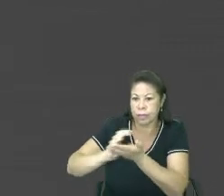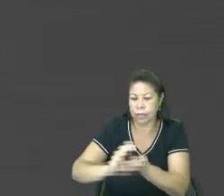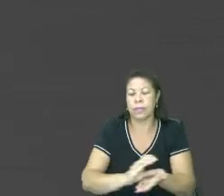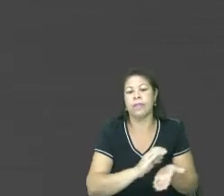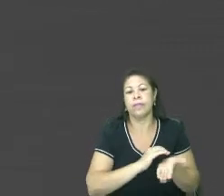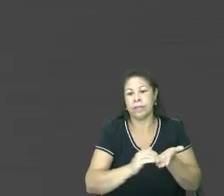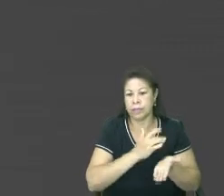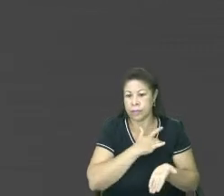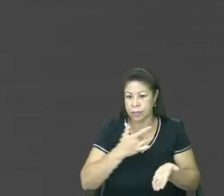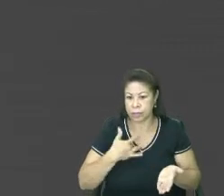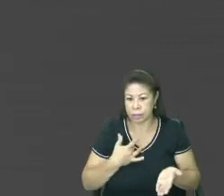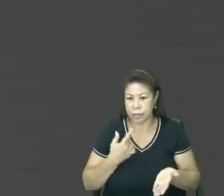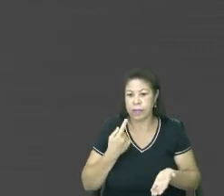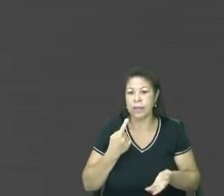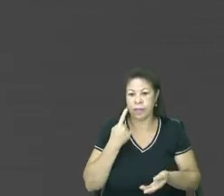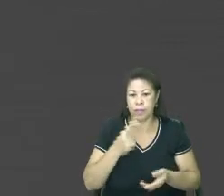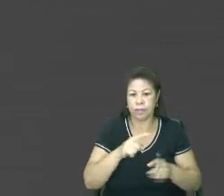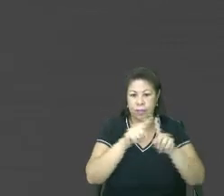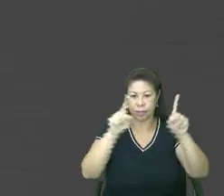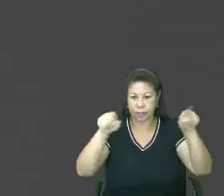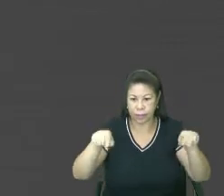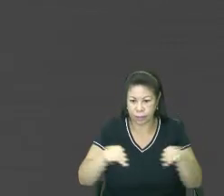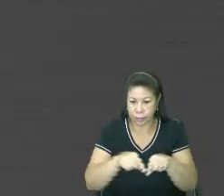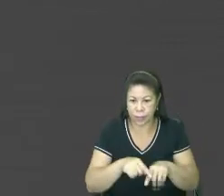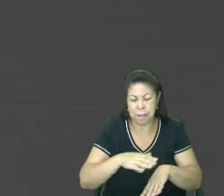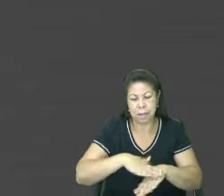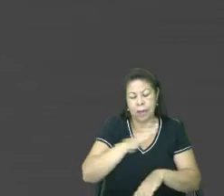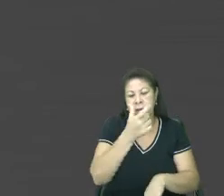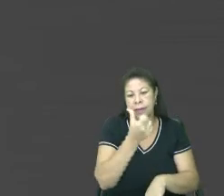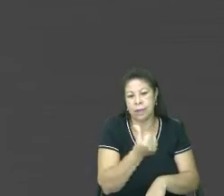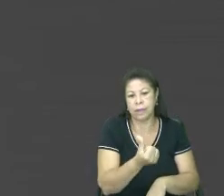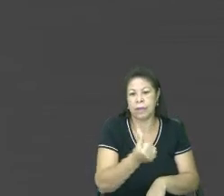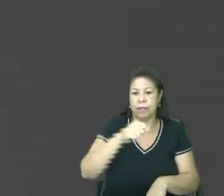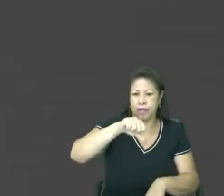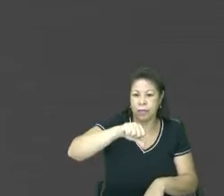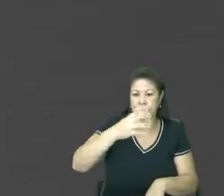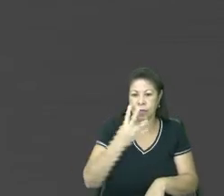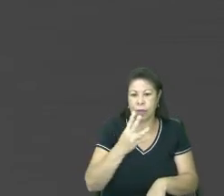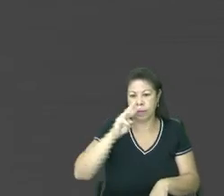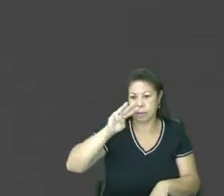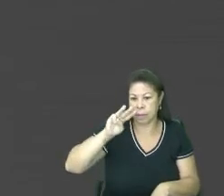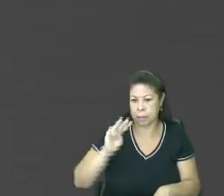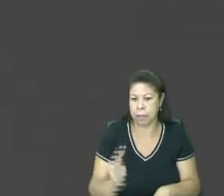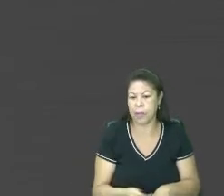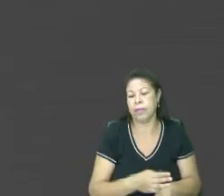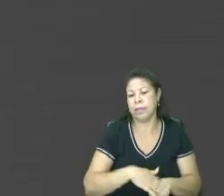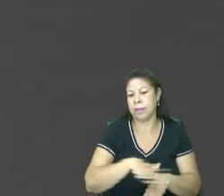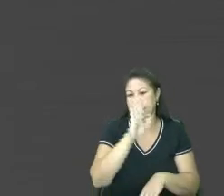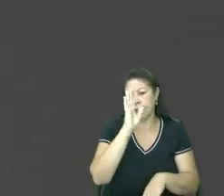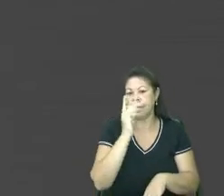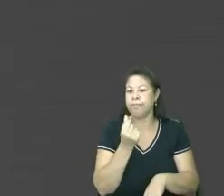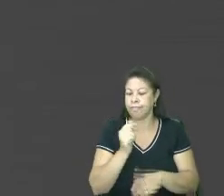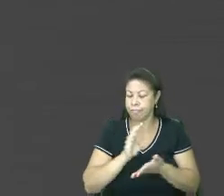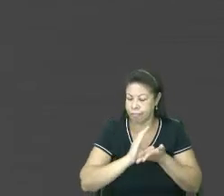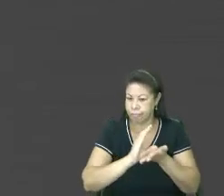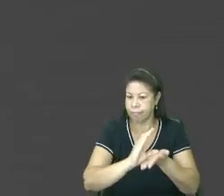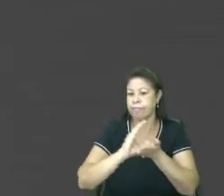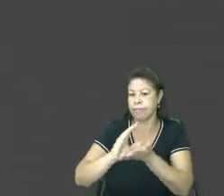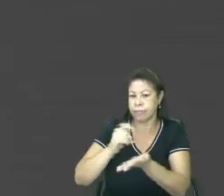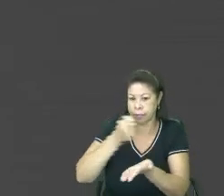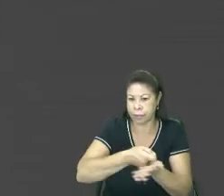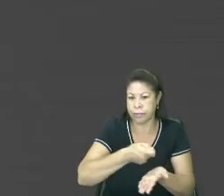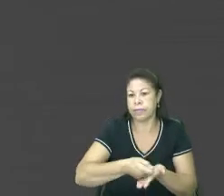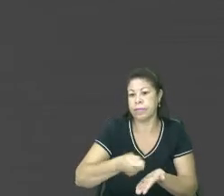olhou na tela de trás, um pouco mais de 694 milhões, né, de receita. Se a